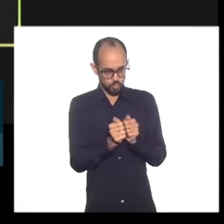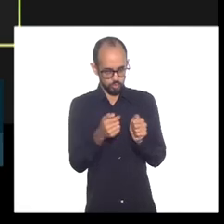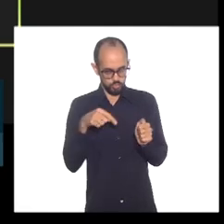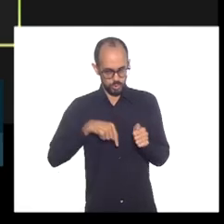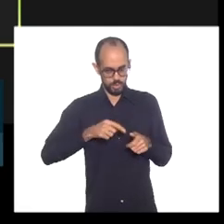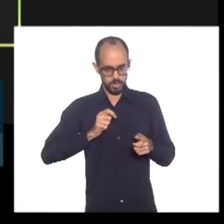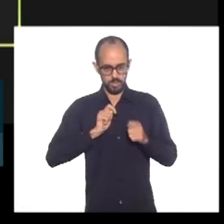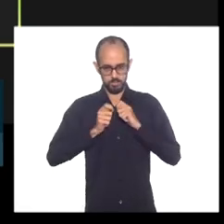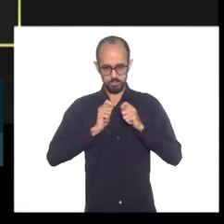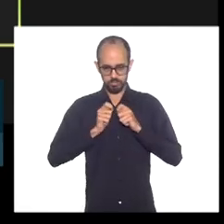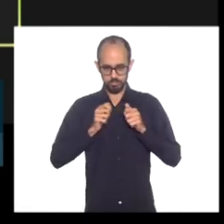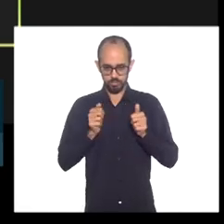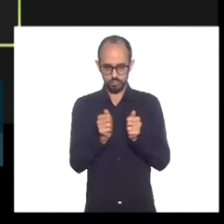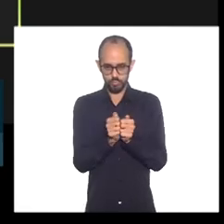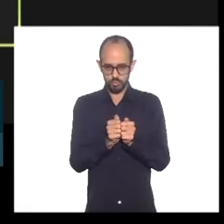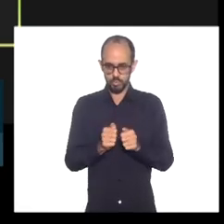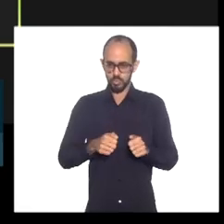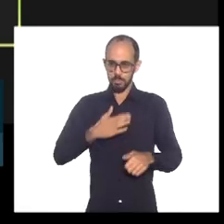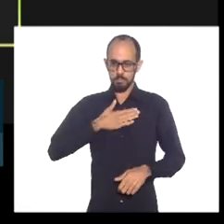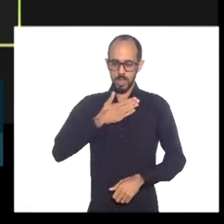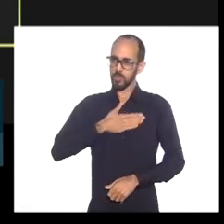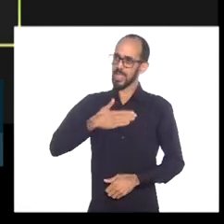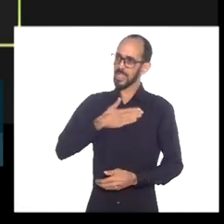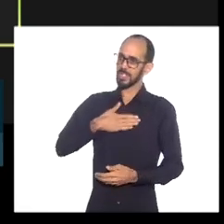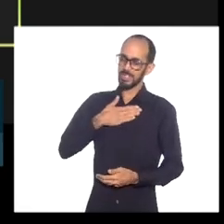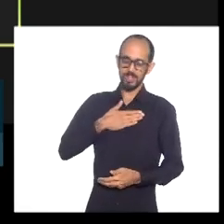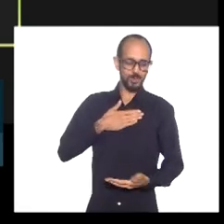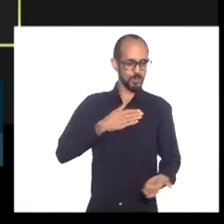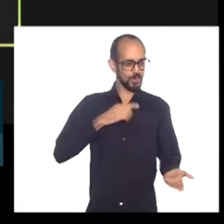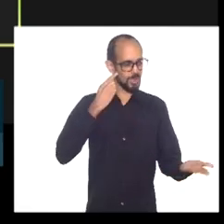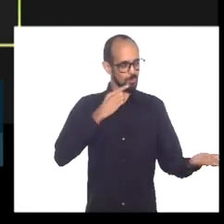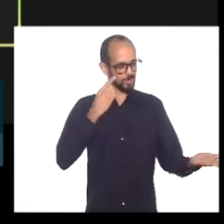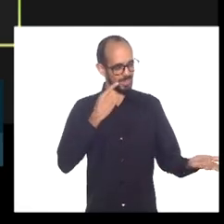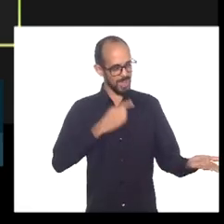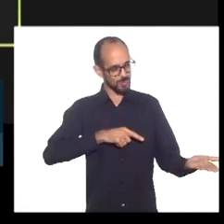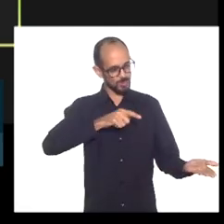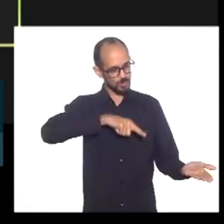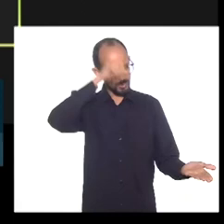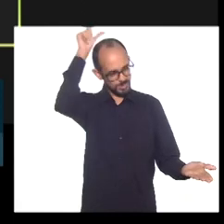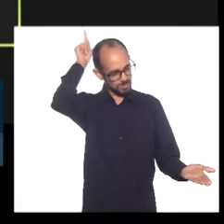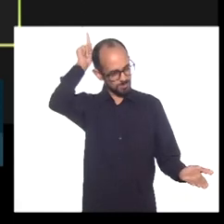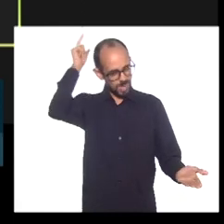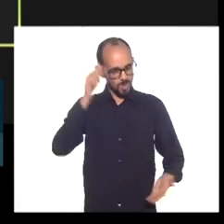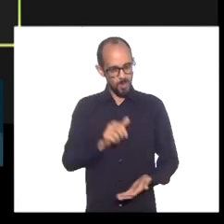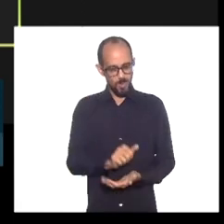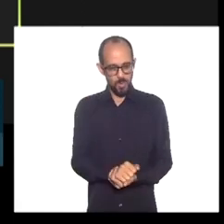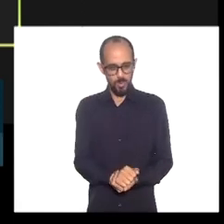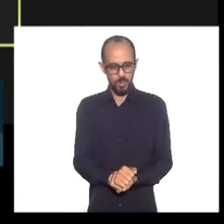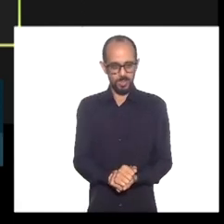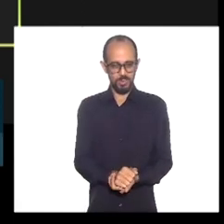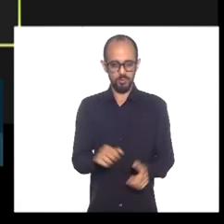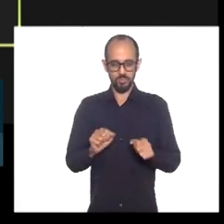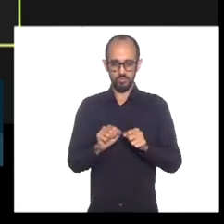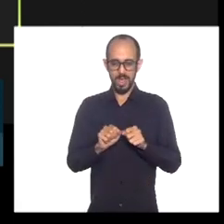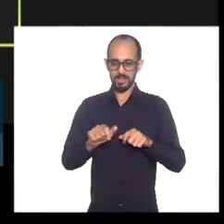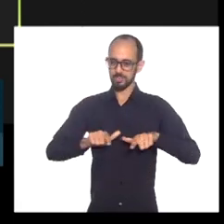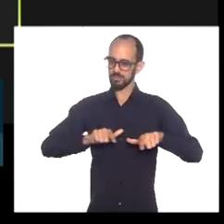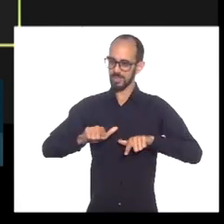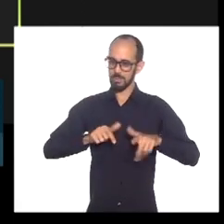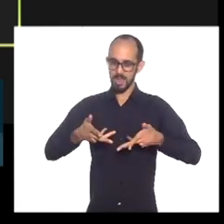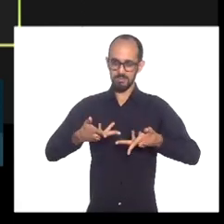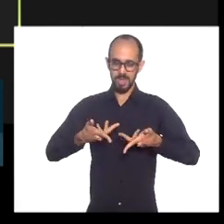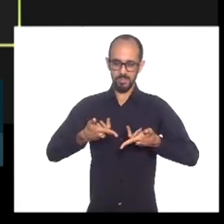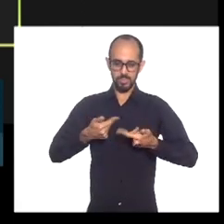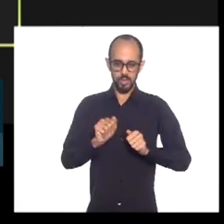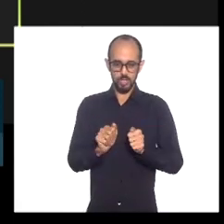Meu querido deputado decano desta casa, Luiz Paulo, que faz um trabalho